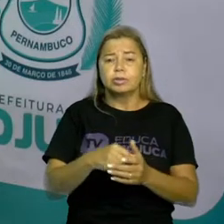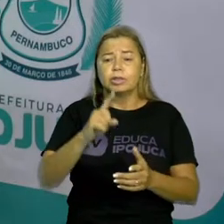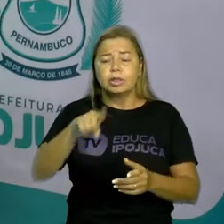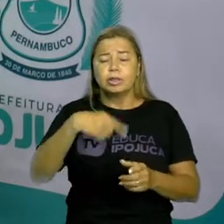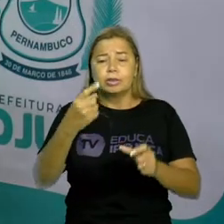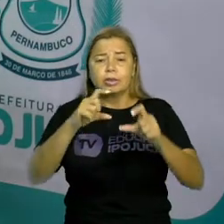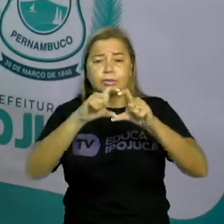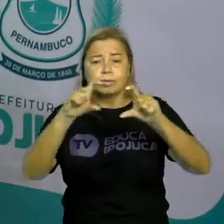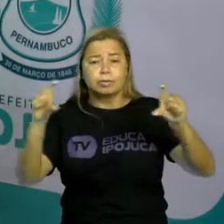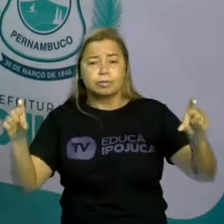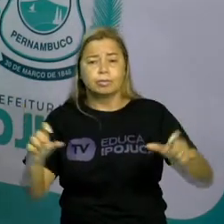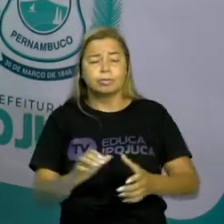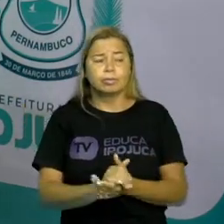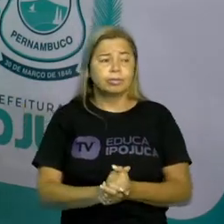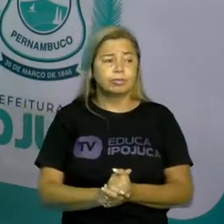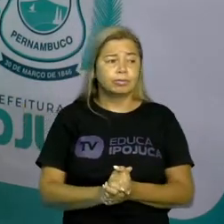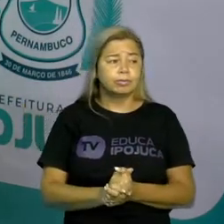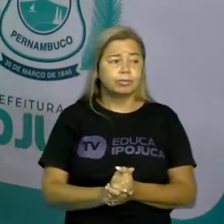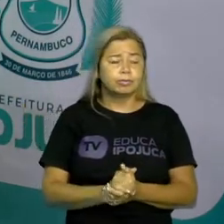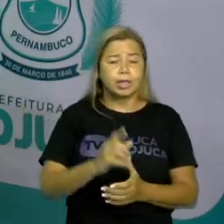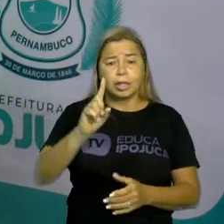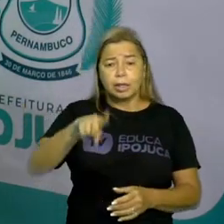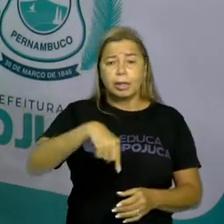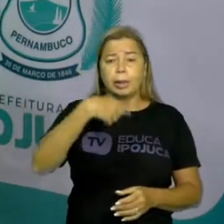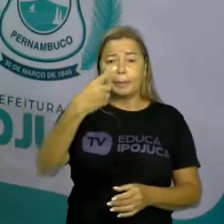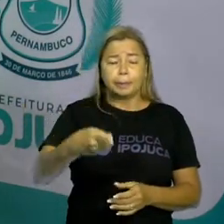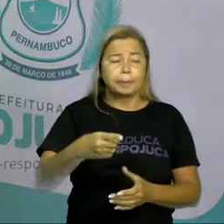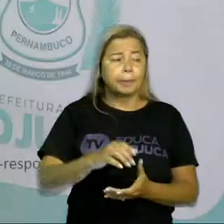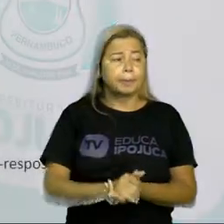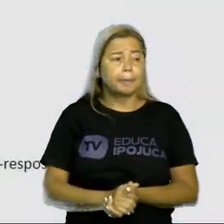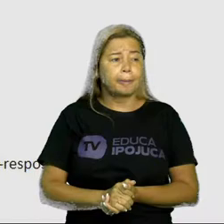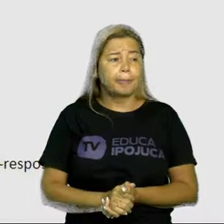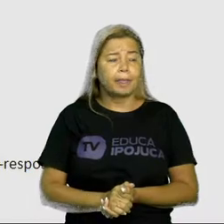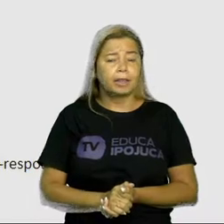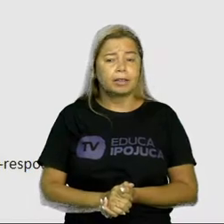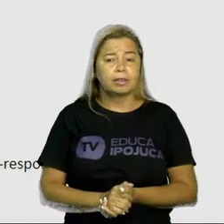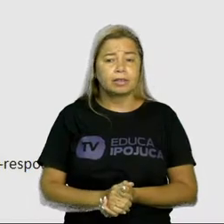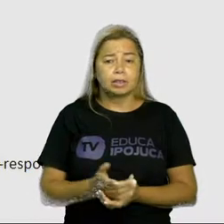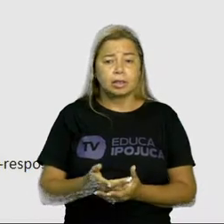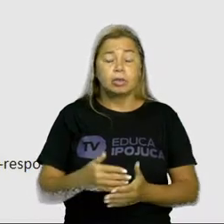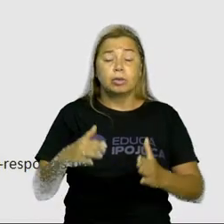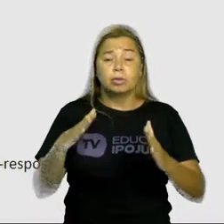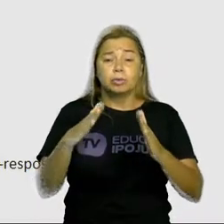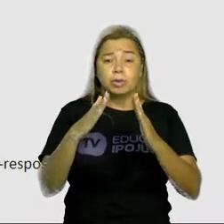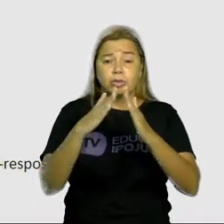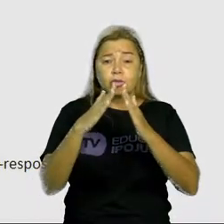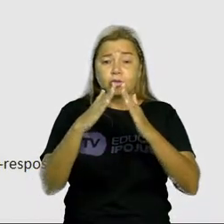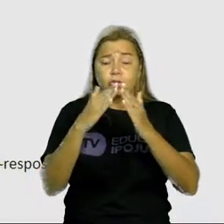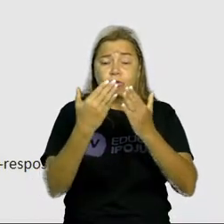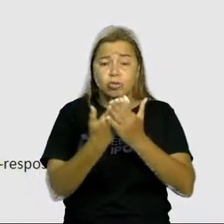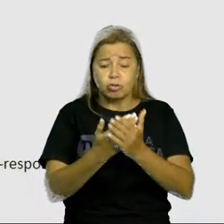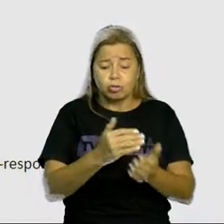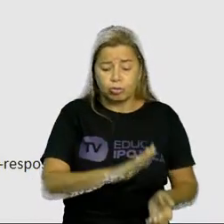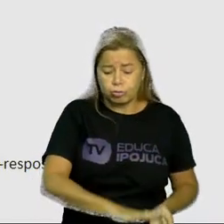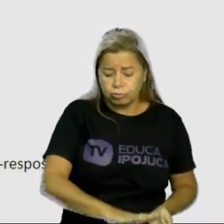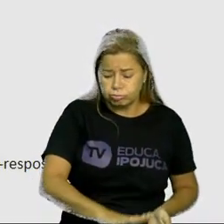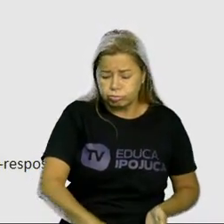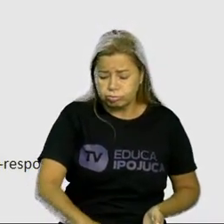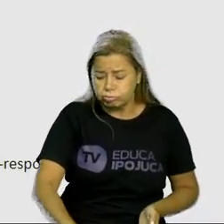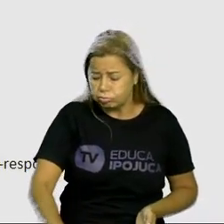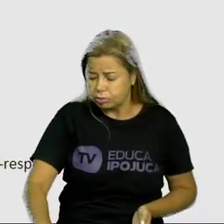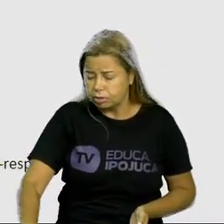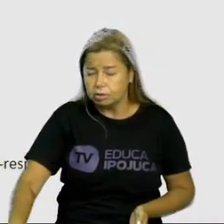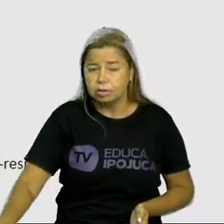tá? Vamos para a próxima. Uma creche com crianças de 1 a 3